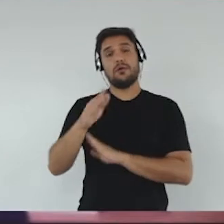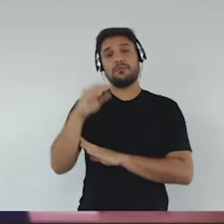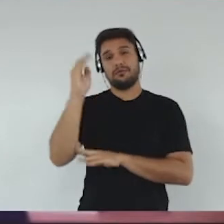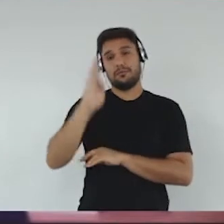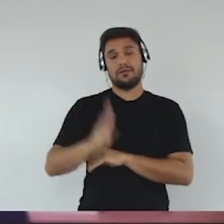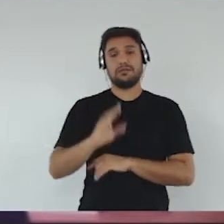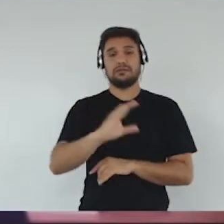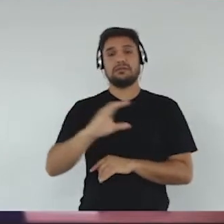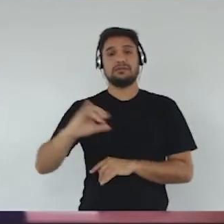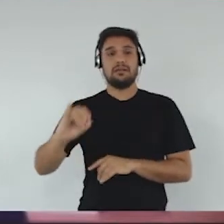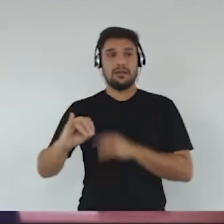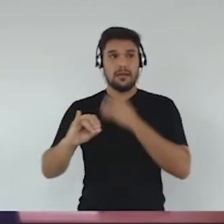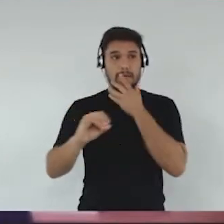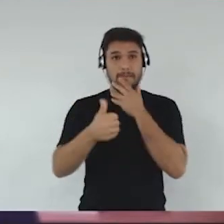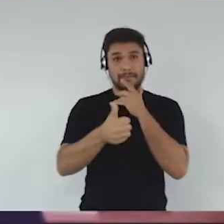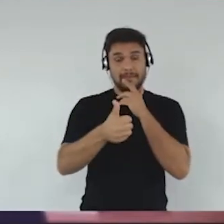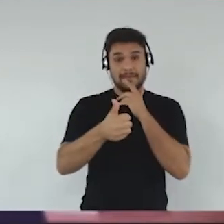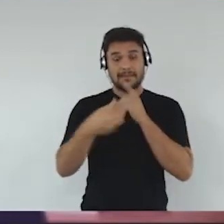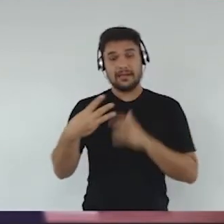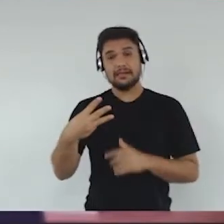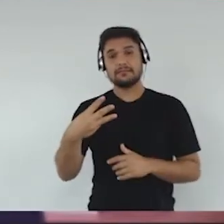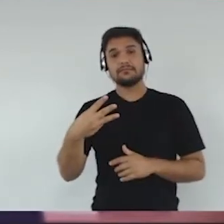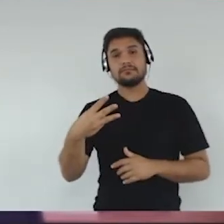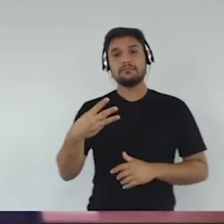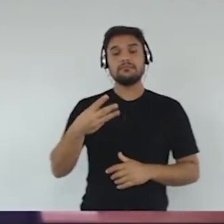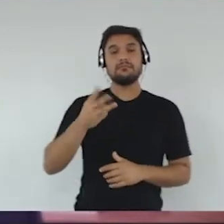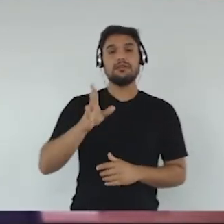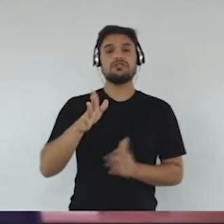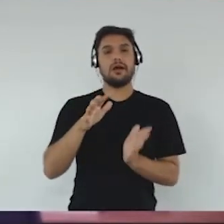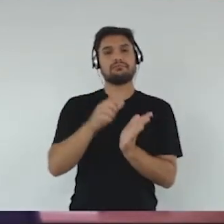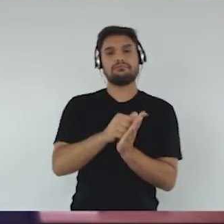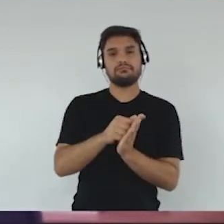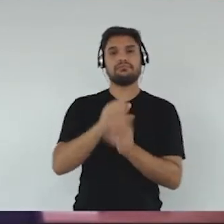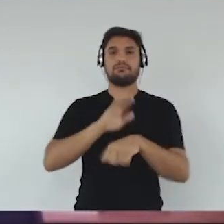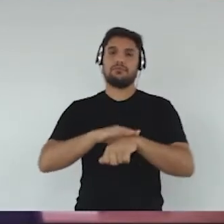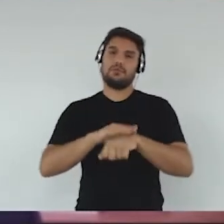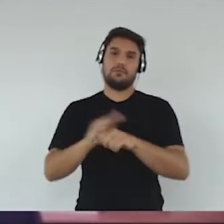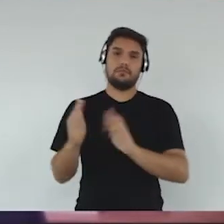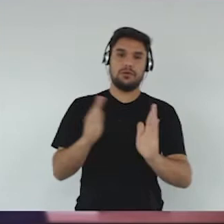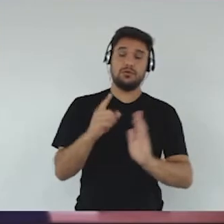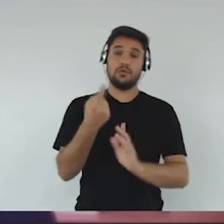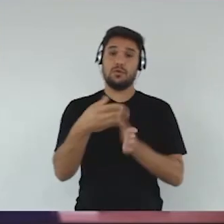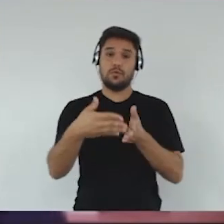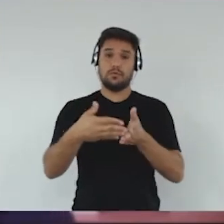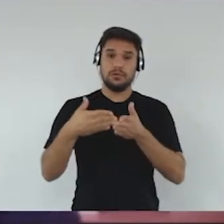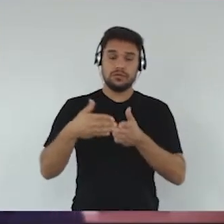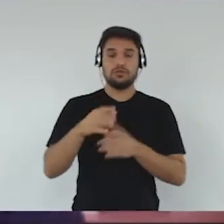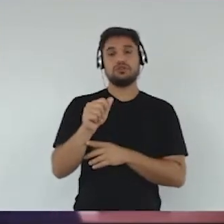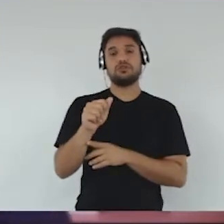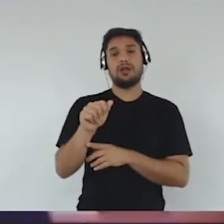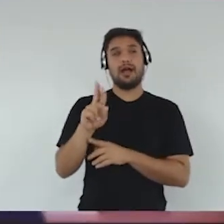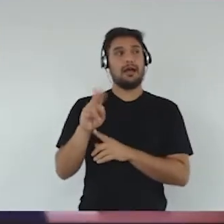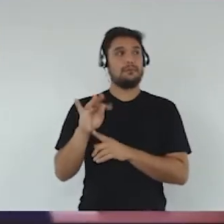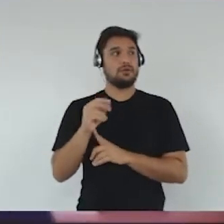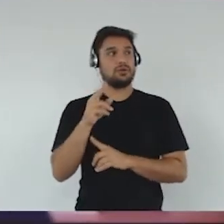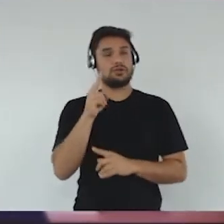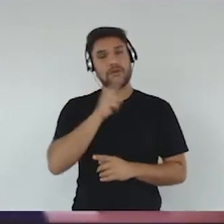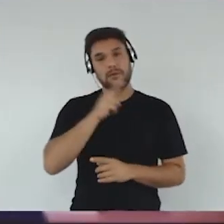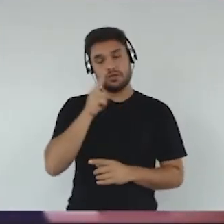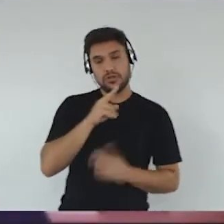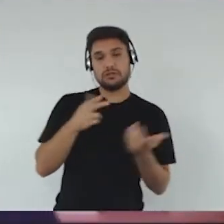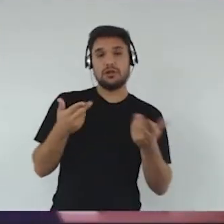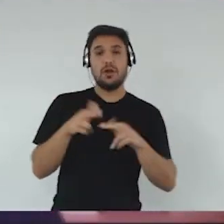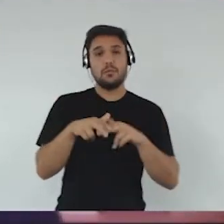CCI, 13 casos foram protocolados nesse período com um requerimento de árbitro de emergência.